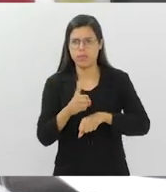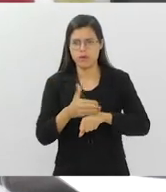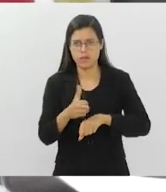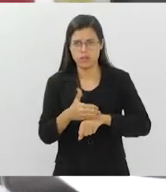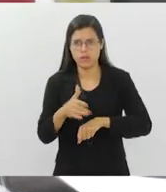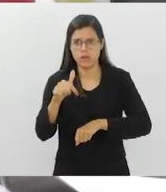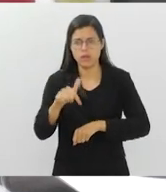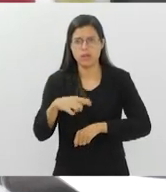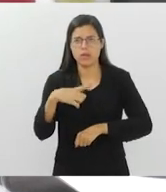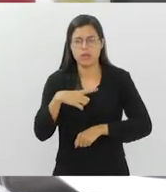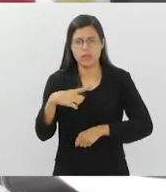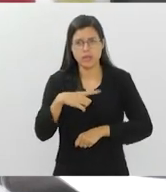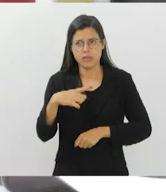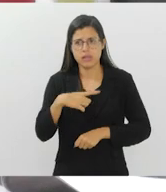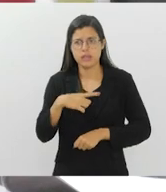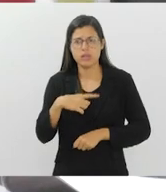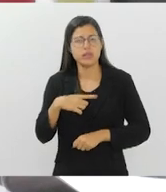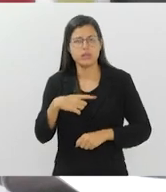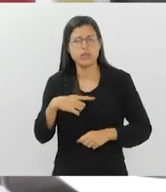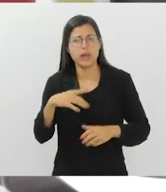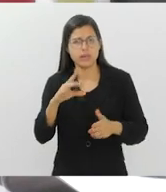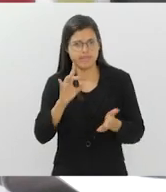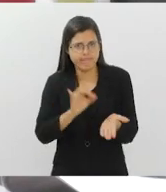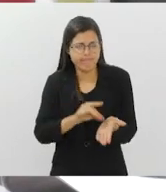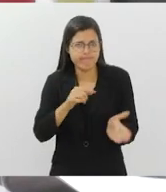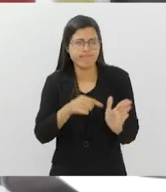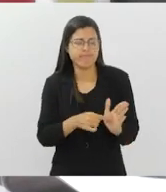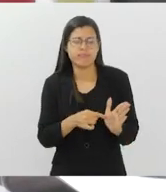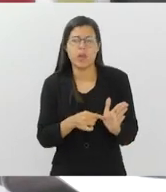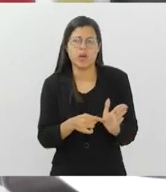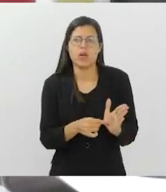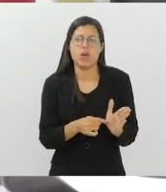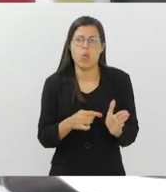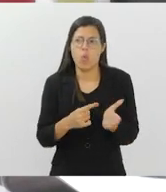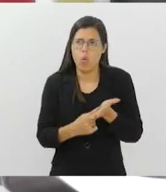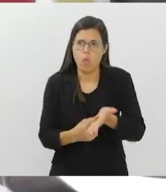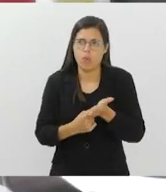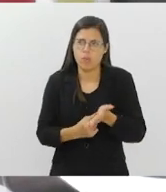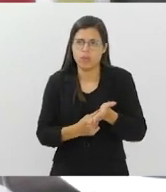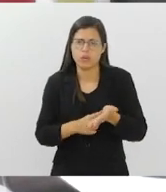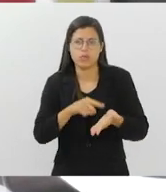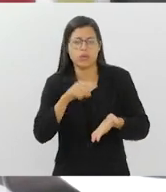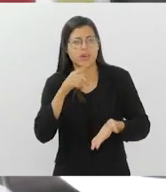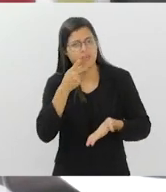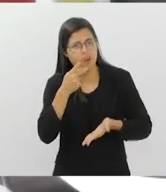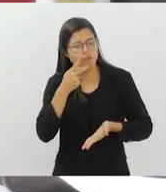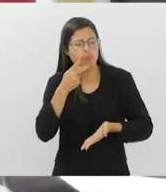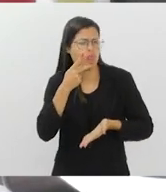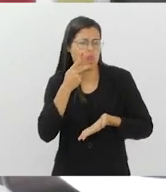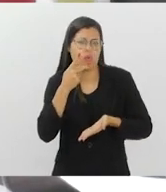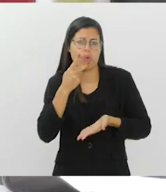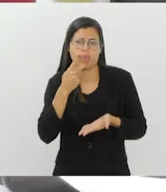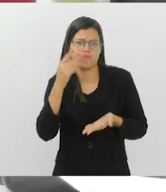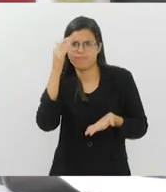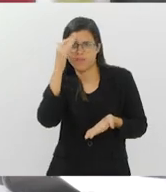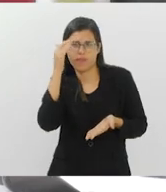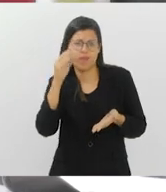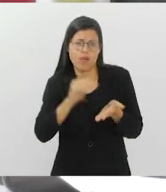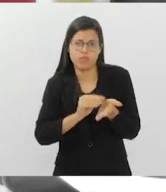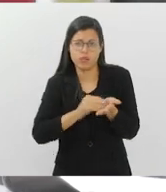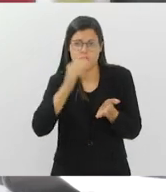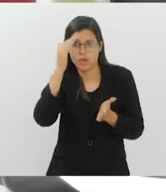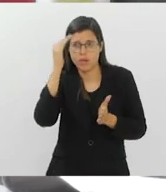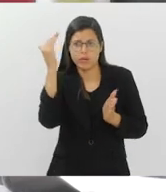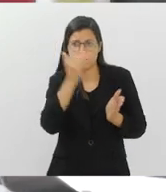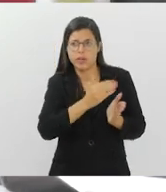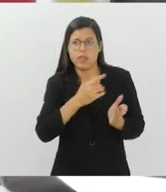existem casos reais. O compromisso falado não está sendo cumprido. E eu tenho umas, duas, três,